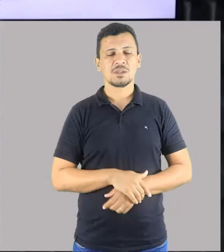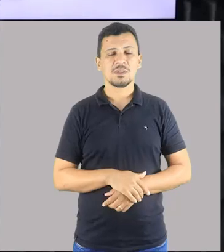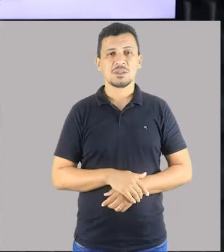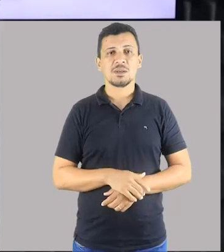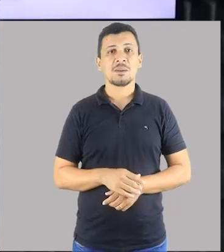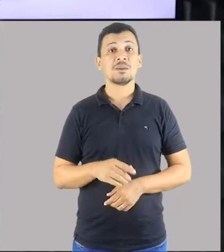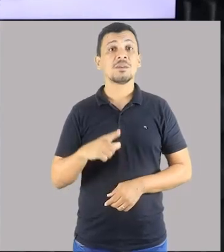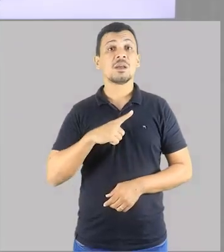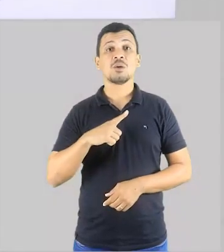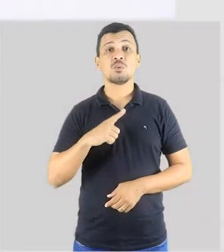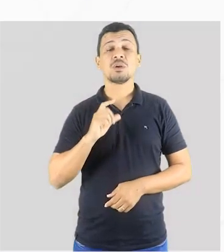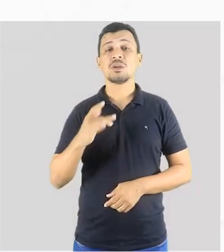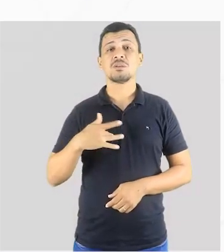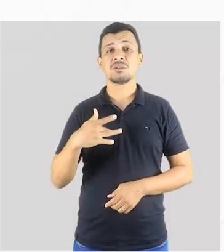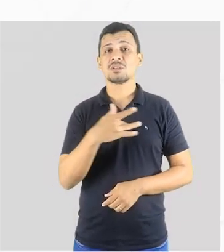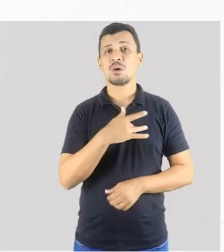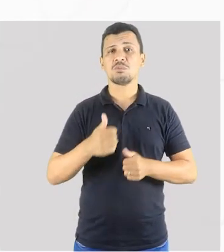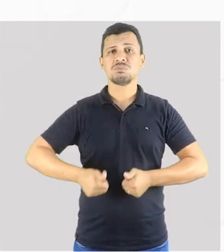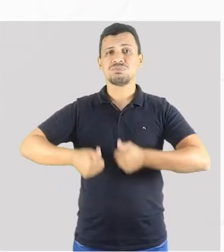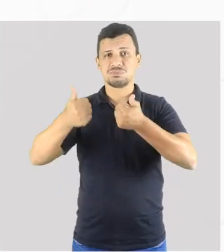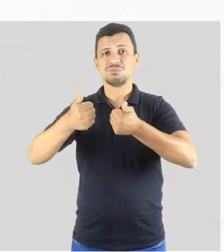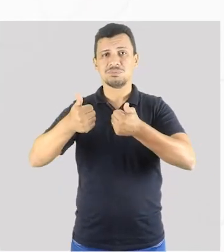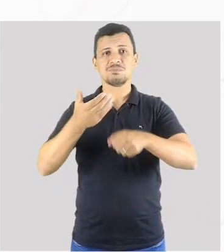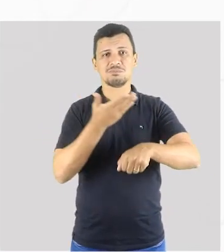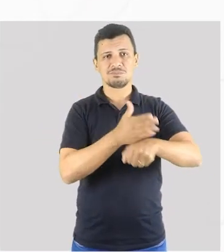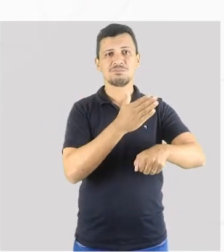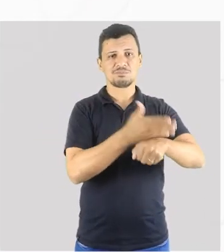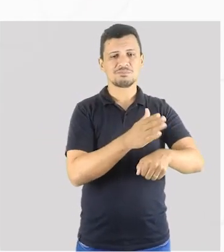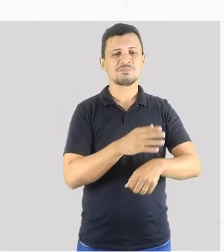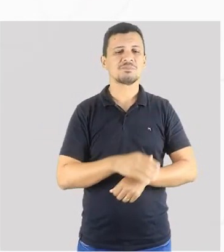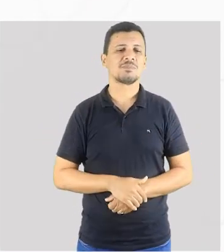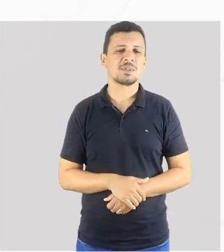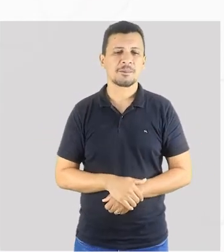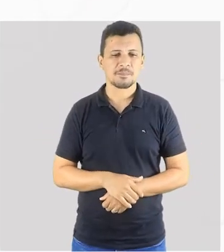em benefício do treinamento aeróbio.